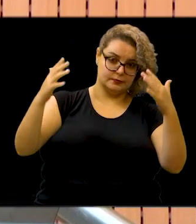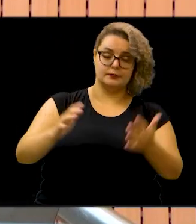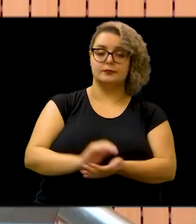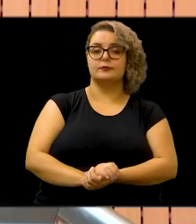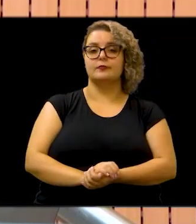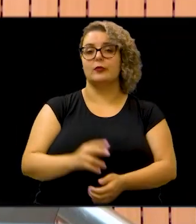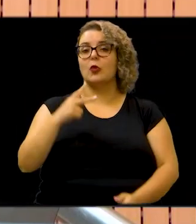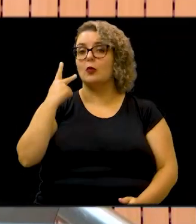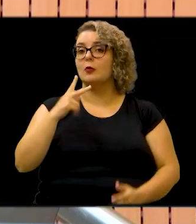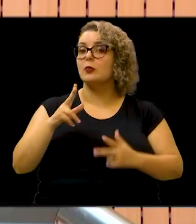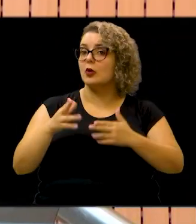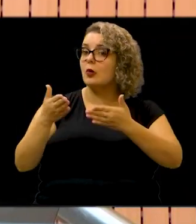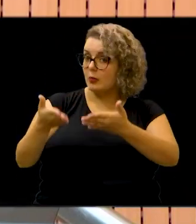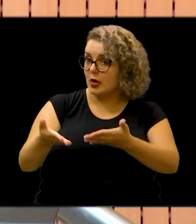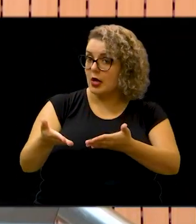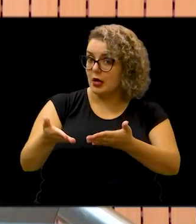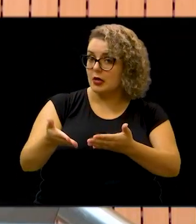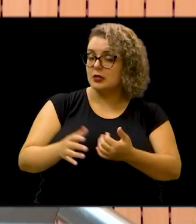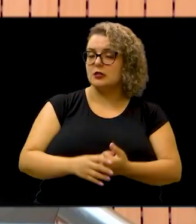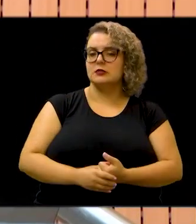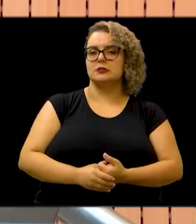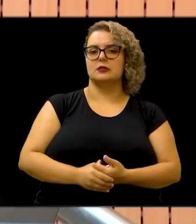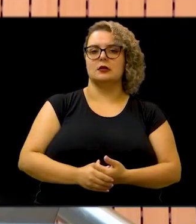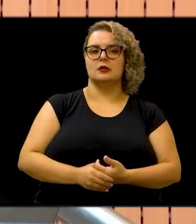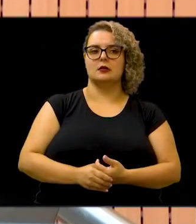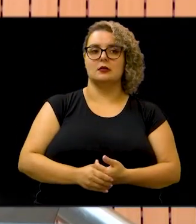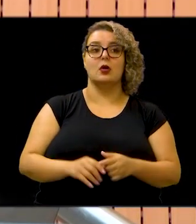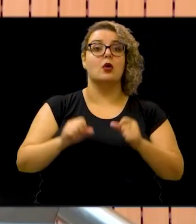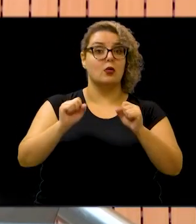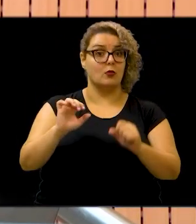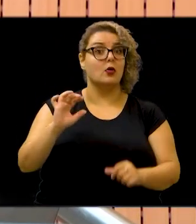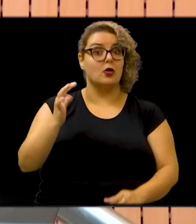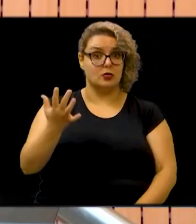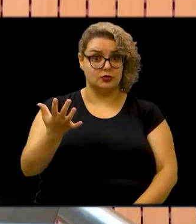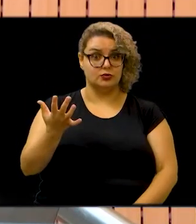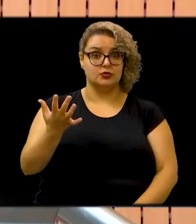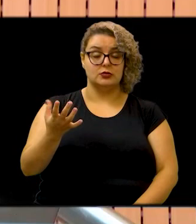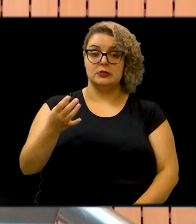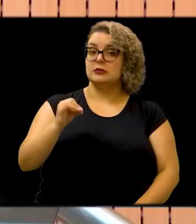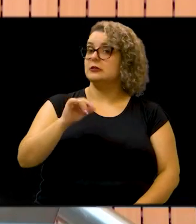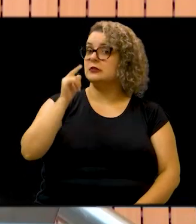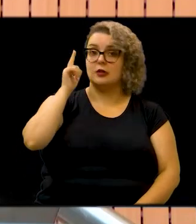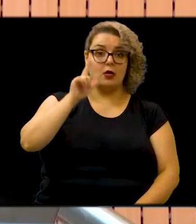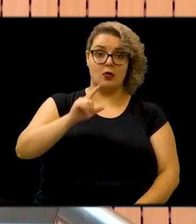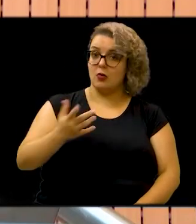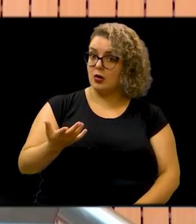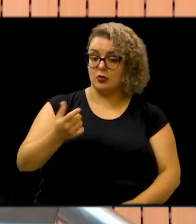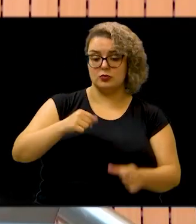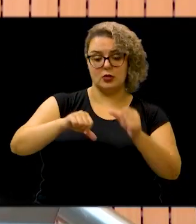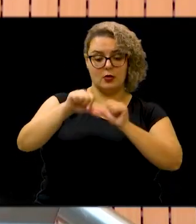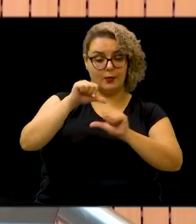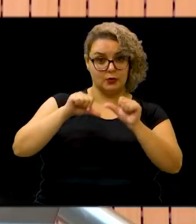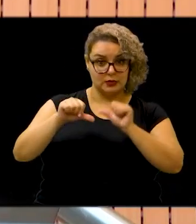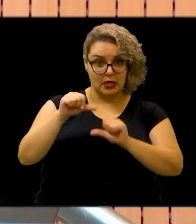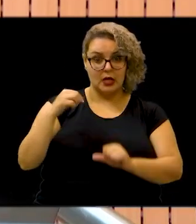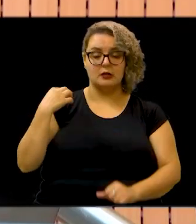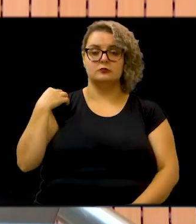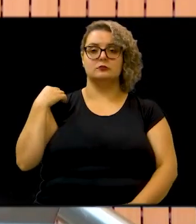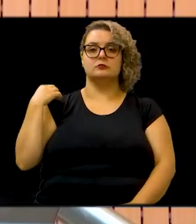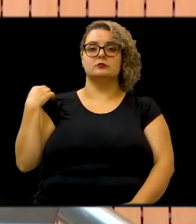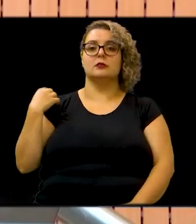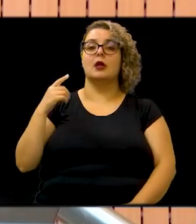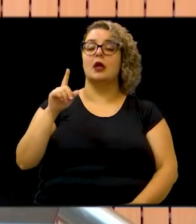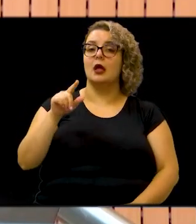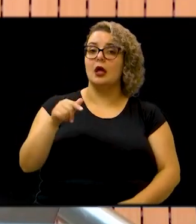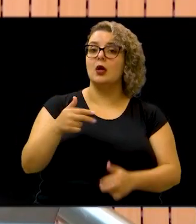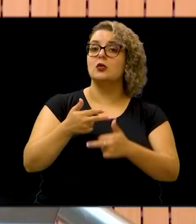uma política como essa, que pode estar acontecendo agora e que, se a gente não conseguir reverter,